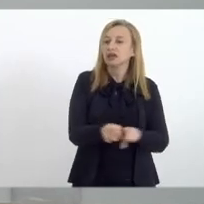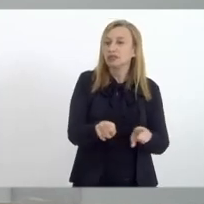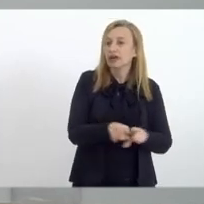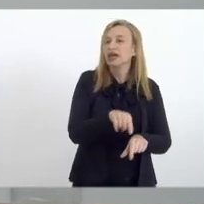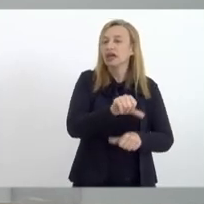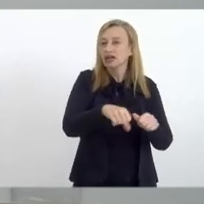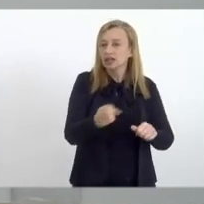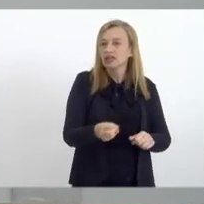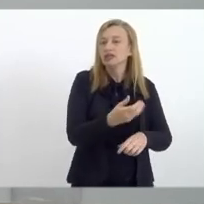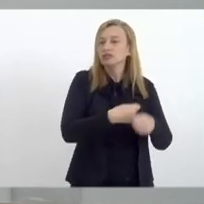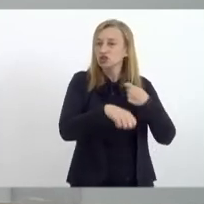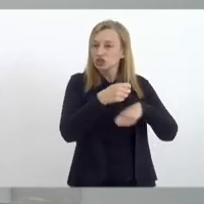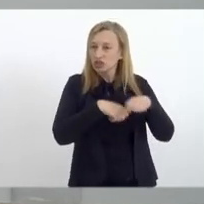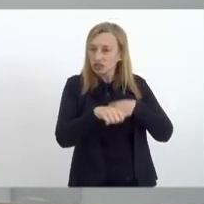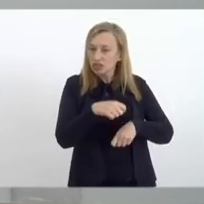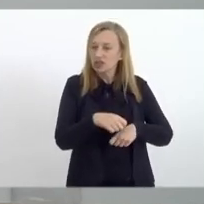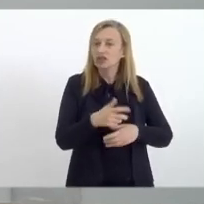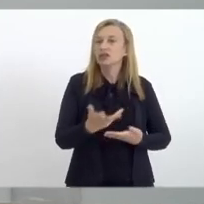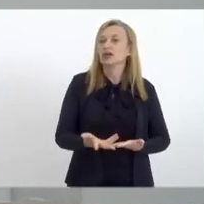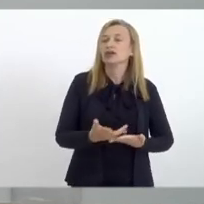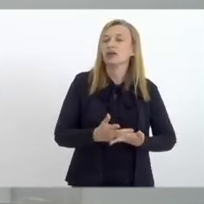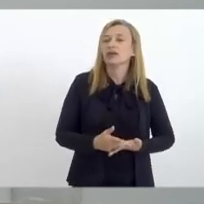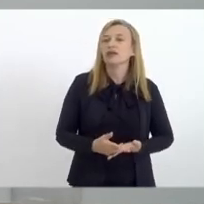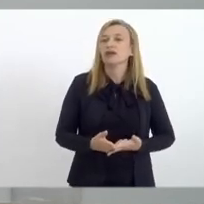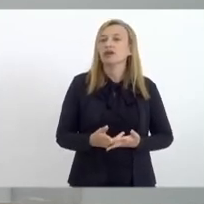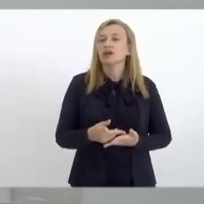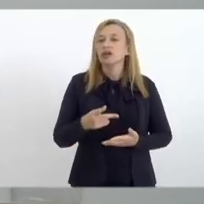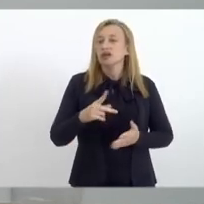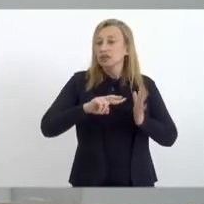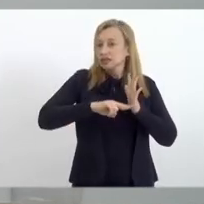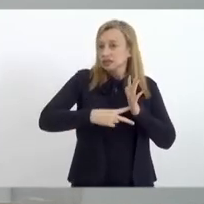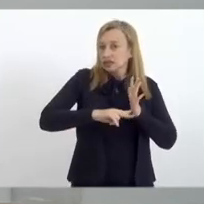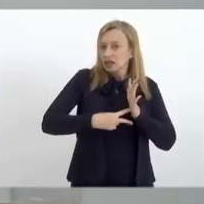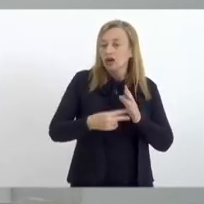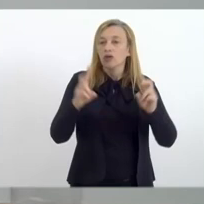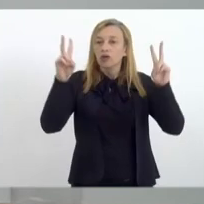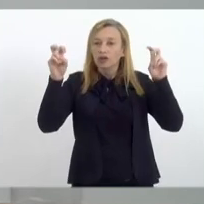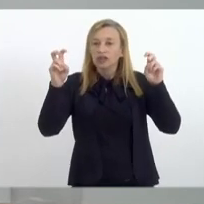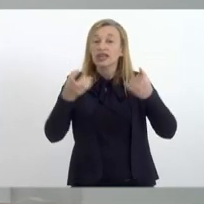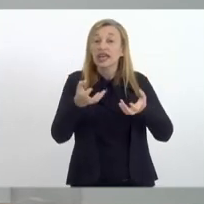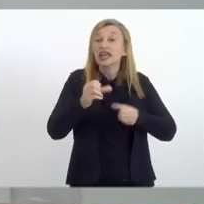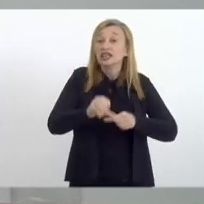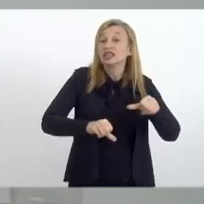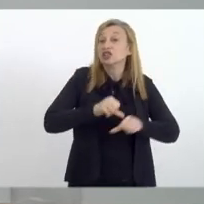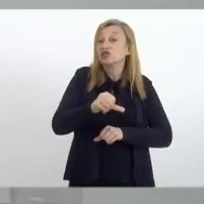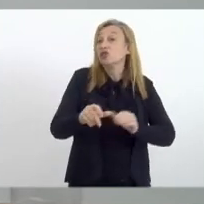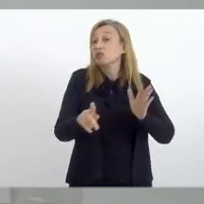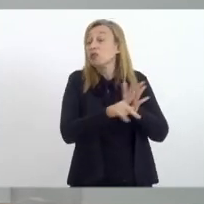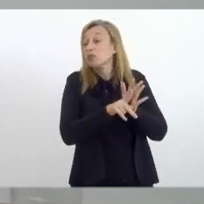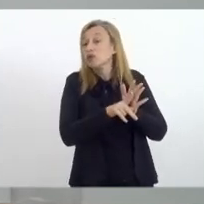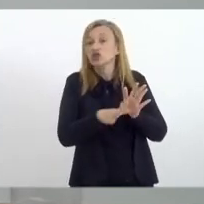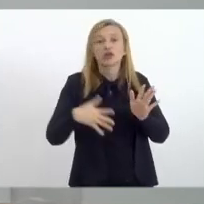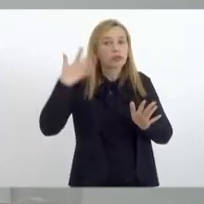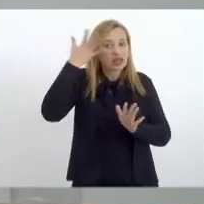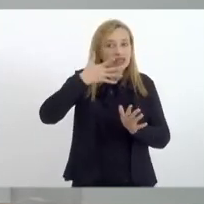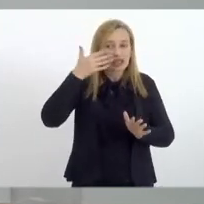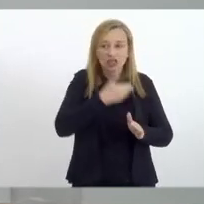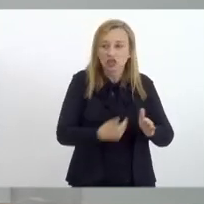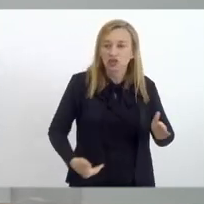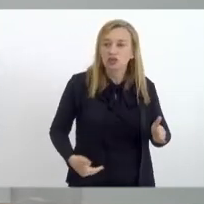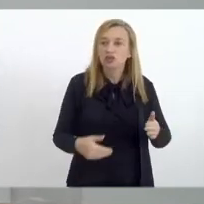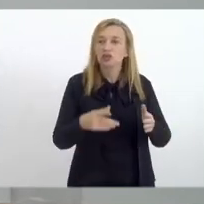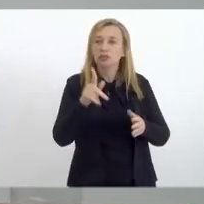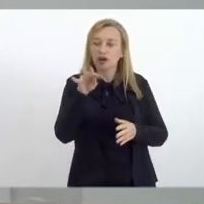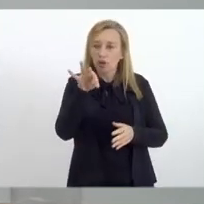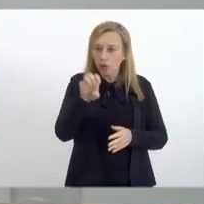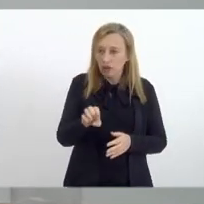civis. Muito se fez na questão sindical, querendo transformar o projeto, a mensagem do governo, como um pacote de